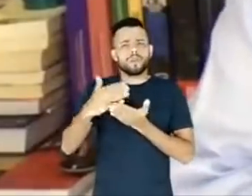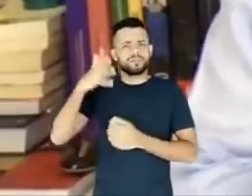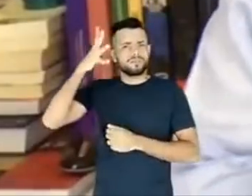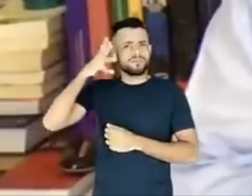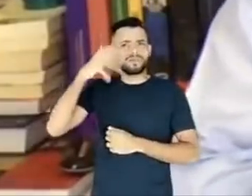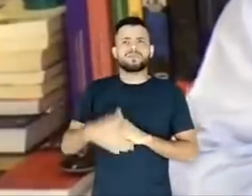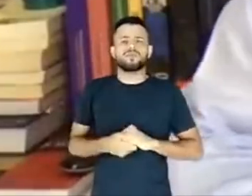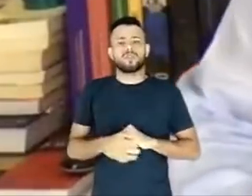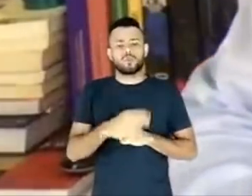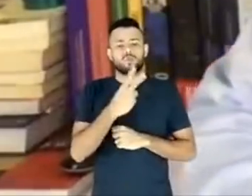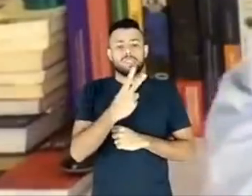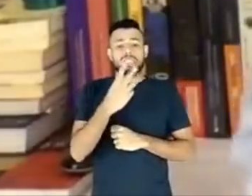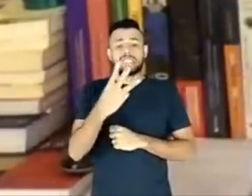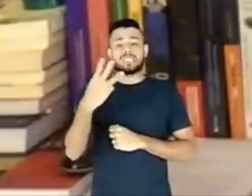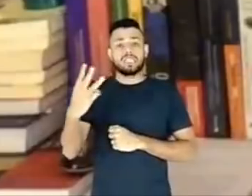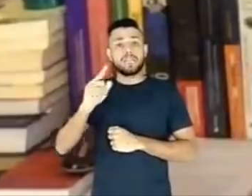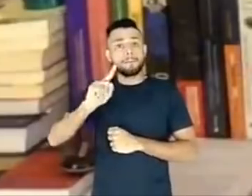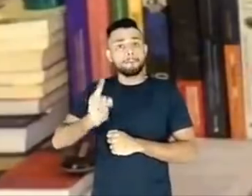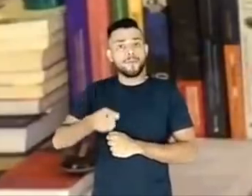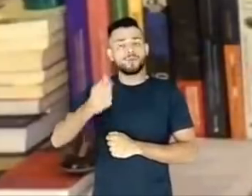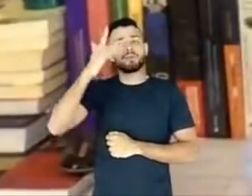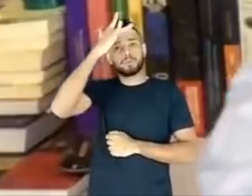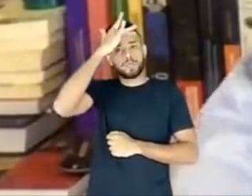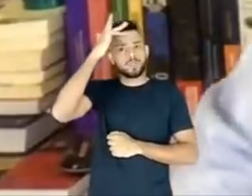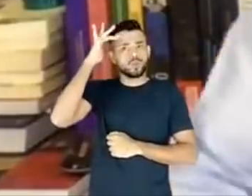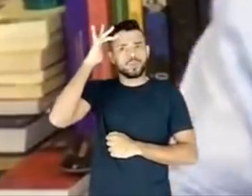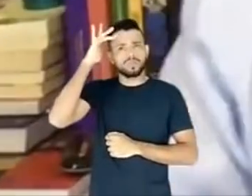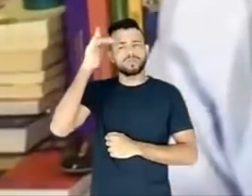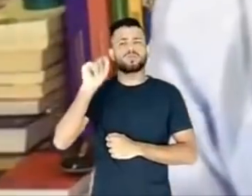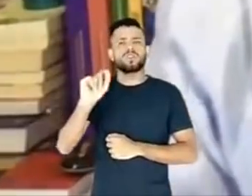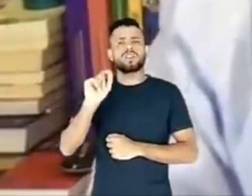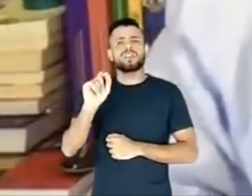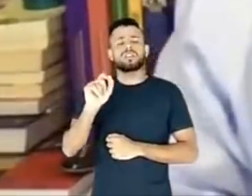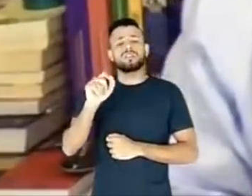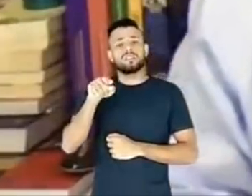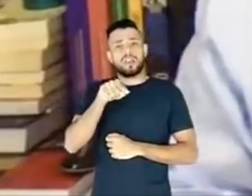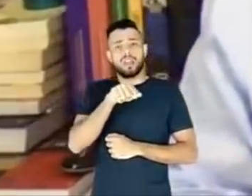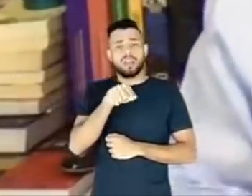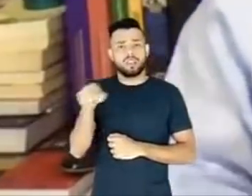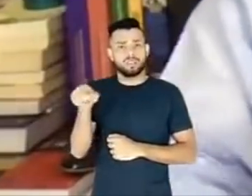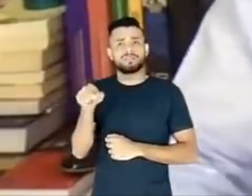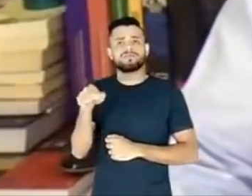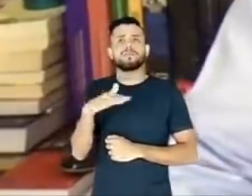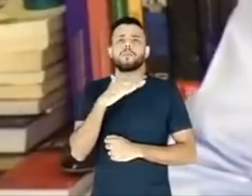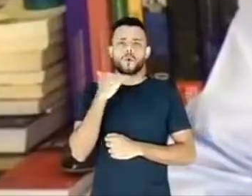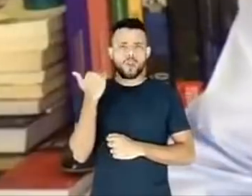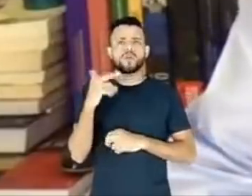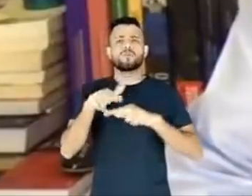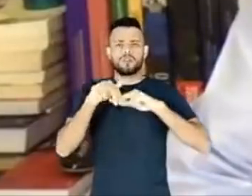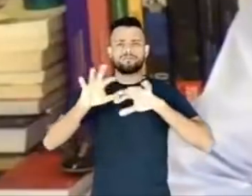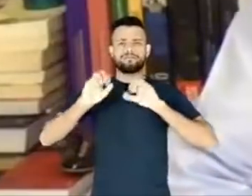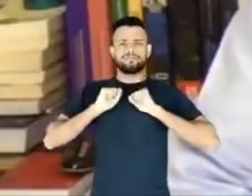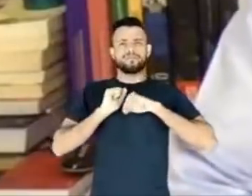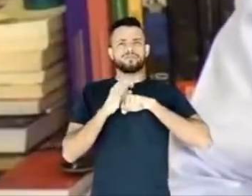233 mil pessoas que foram vítimas do coronavírus, da irresponsabilidade